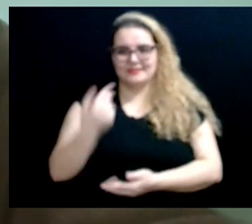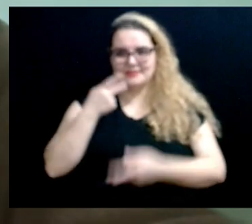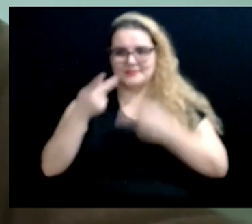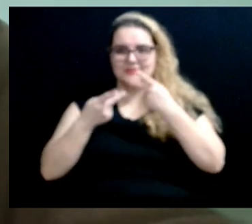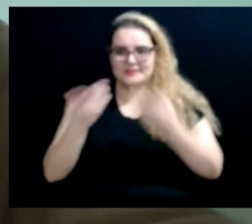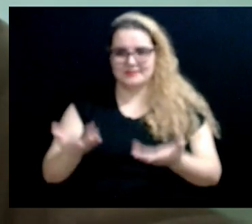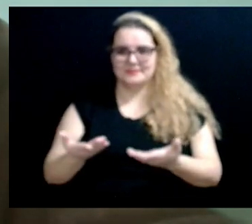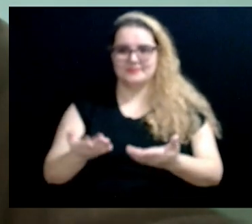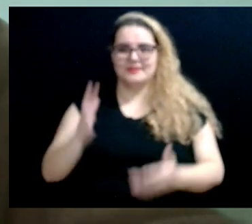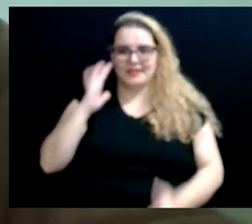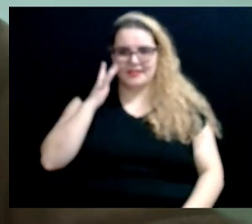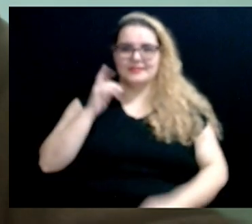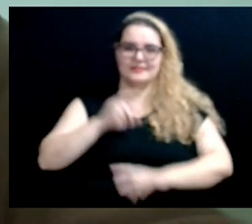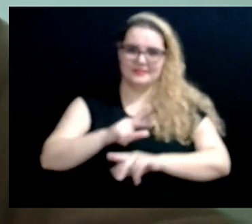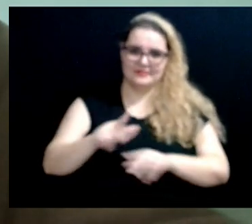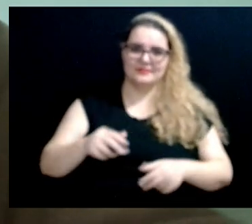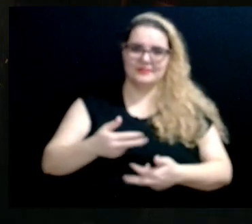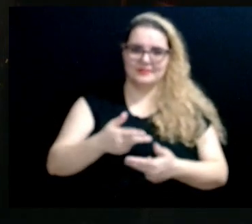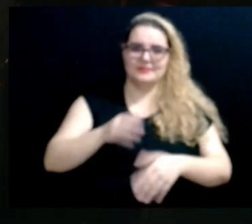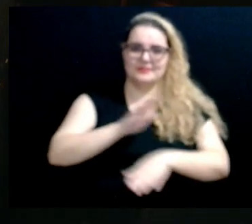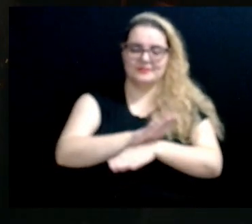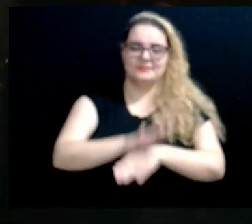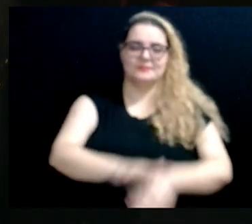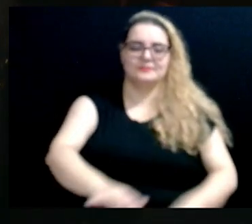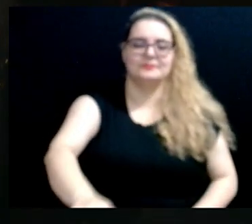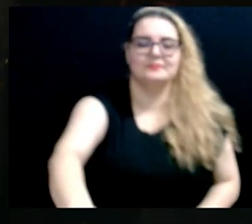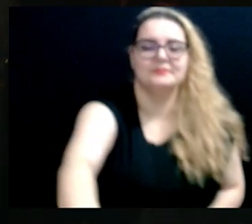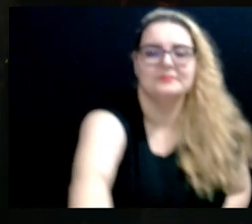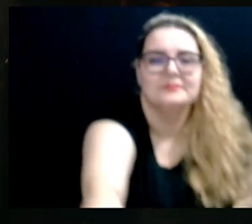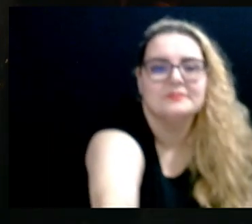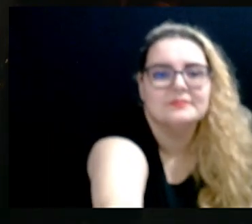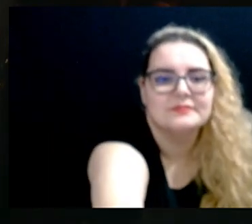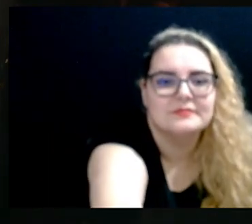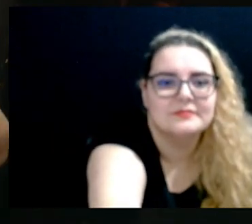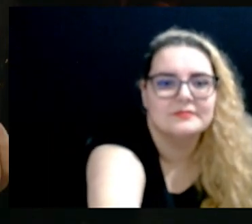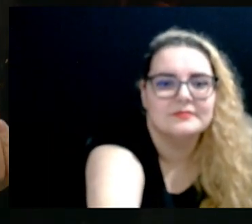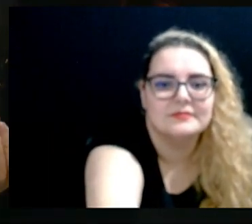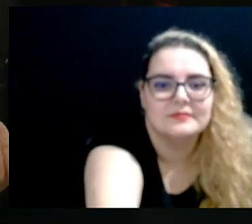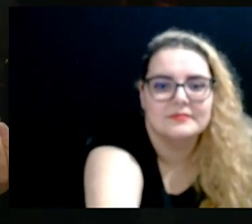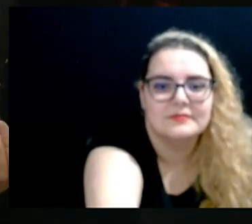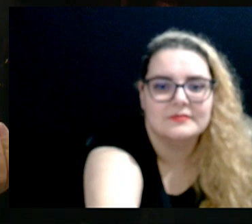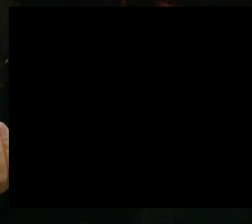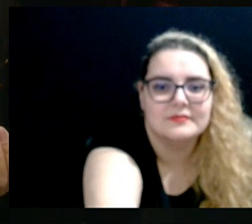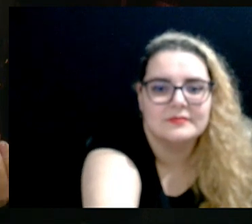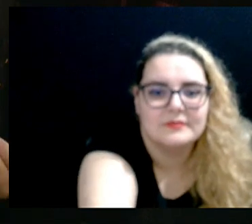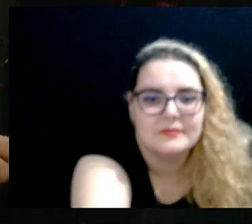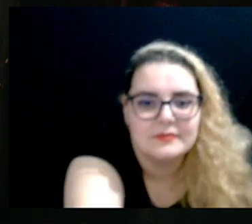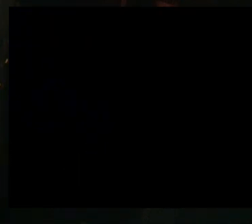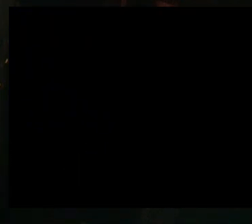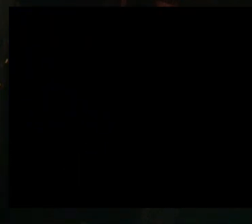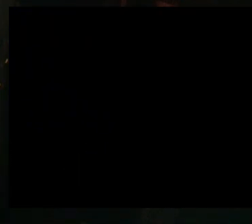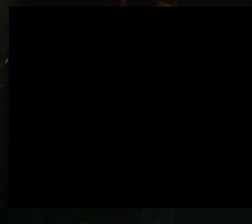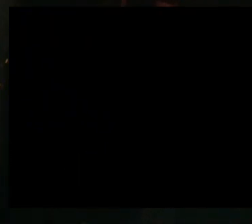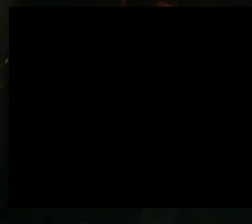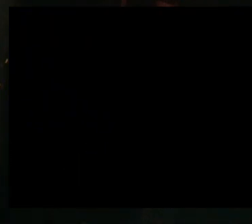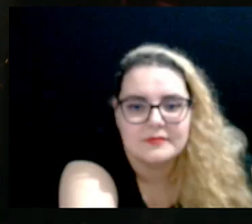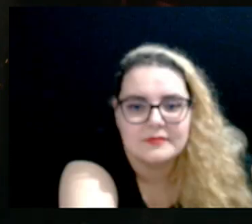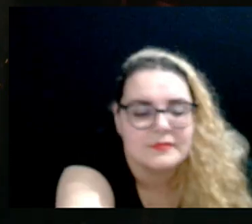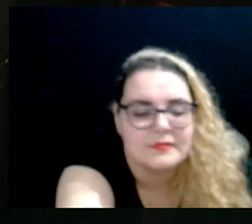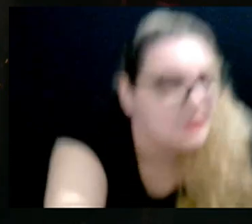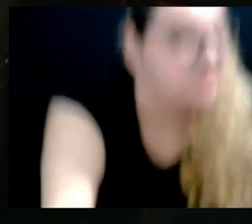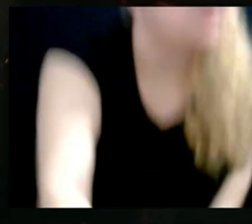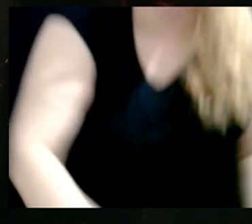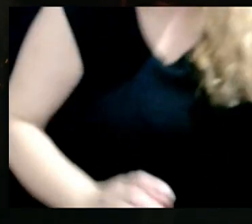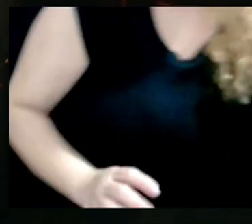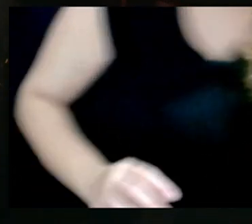muito a contribuir para o sono de todo mundo. Muito bem. Bom, o fenômeno e o relógio biológico. Vamos